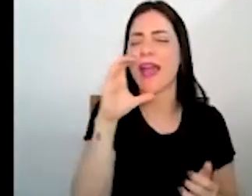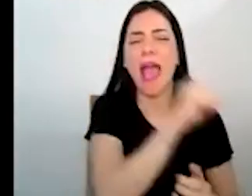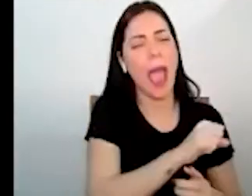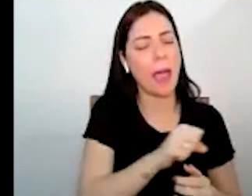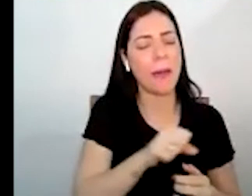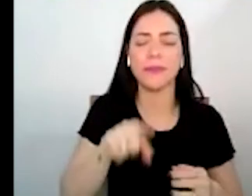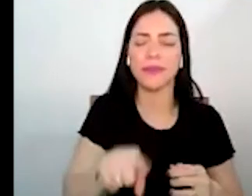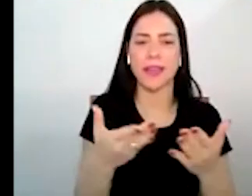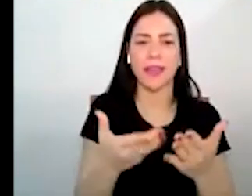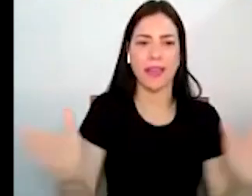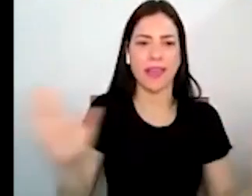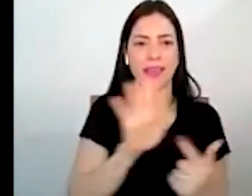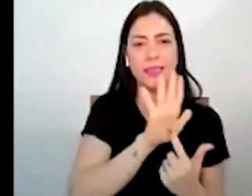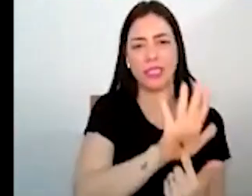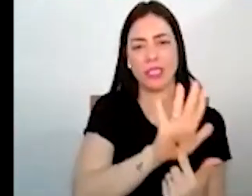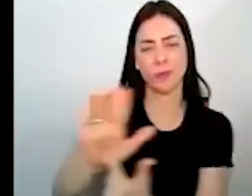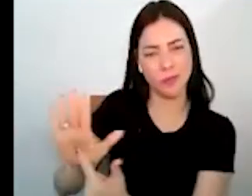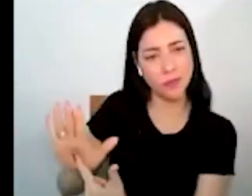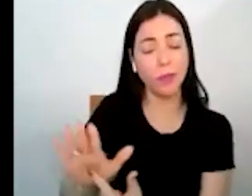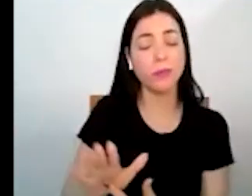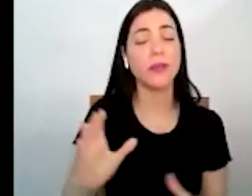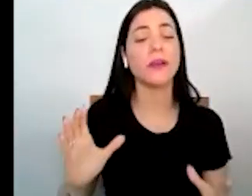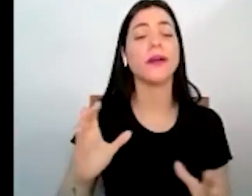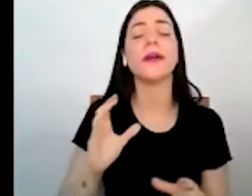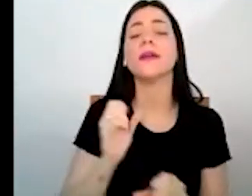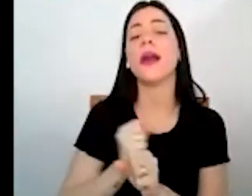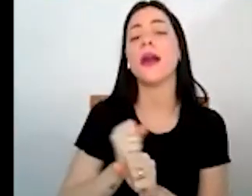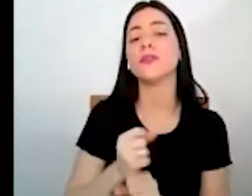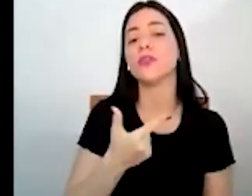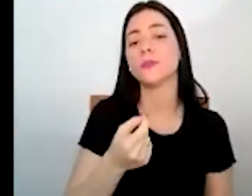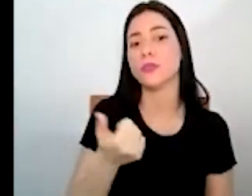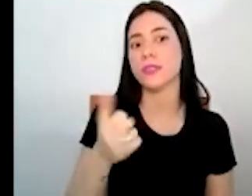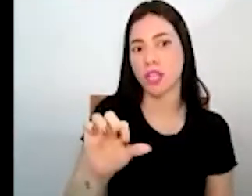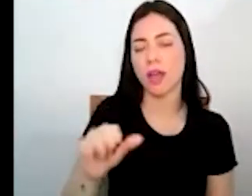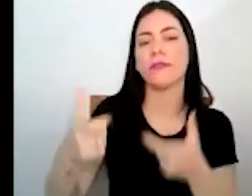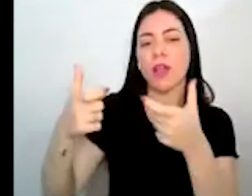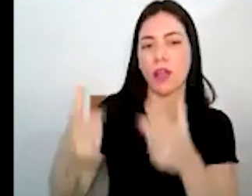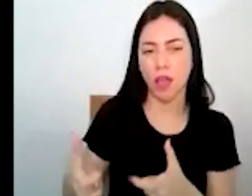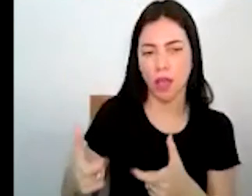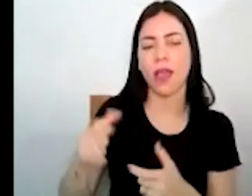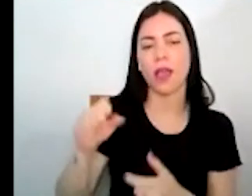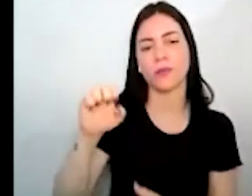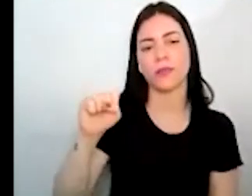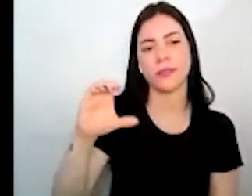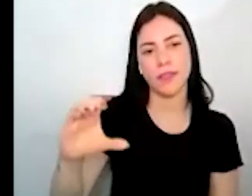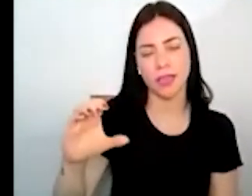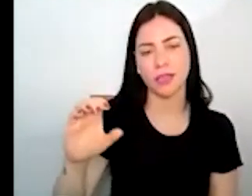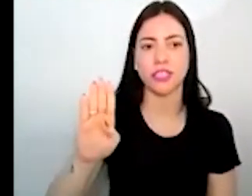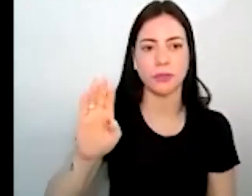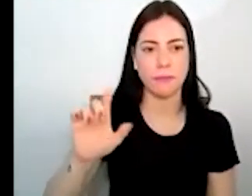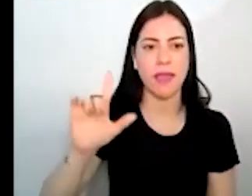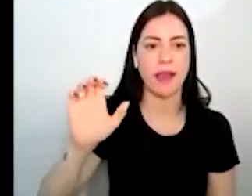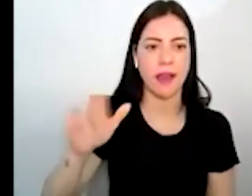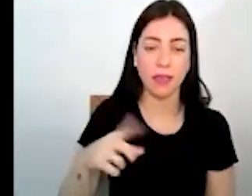abriu em 2019, lá no Sesc Belém. Aqui a gente está vendo o convite